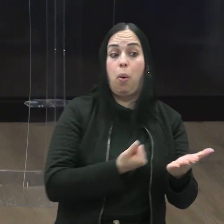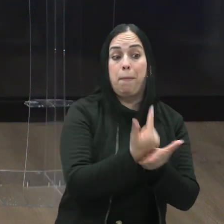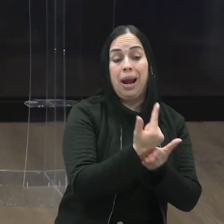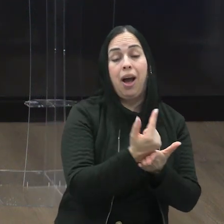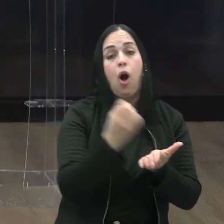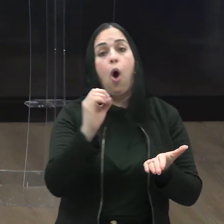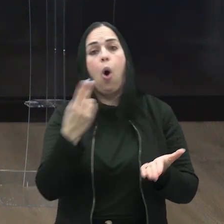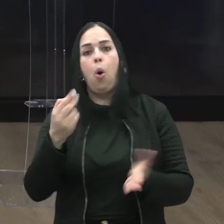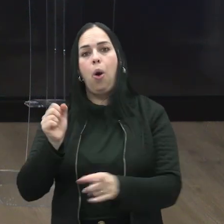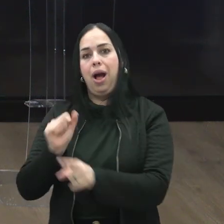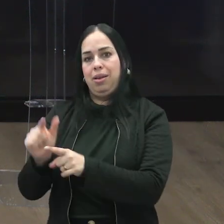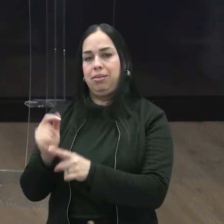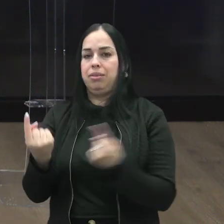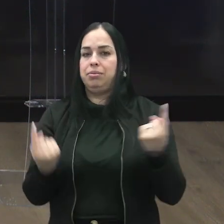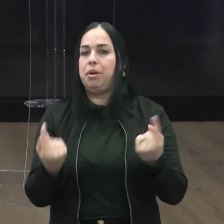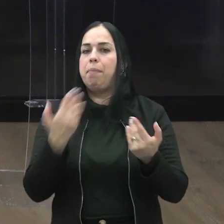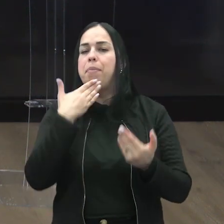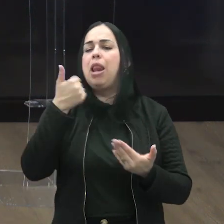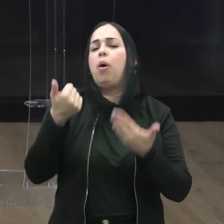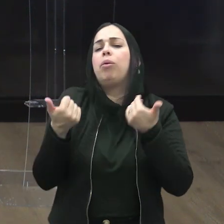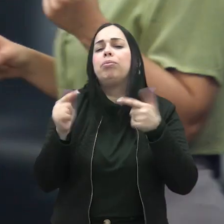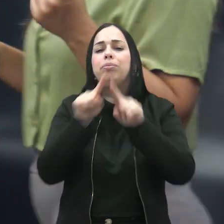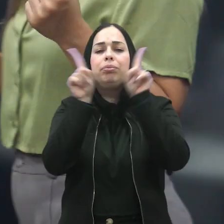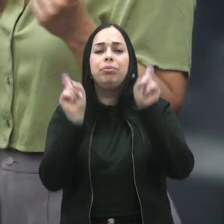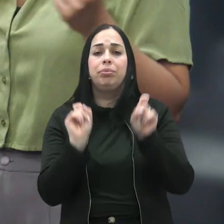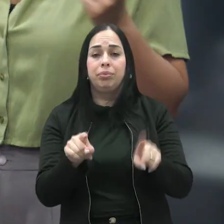negócio: comprar ou alugar.